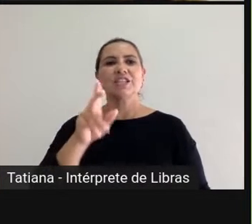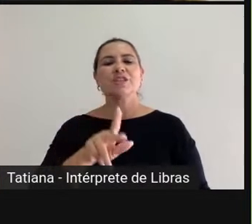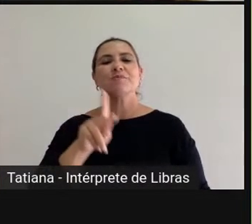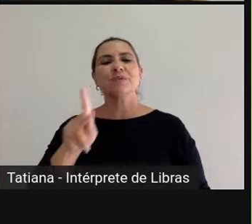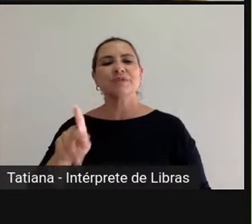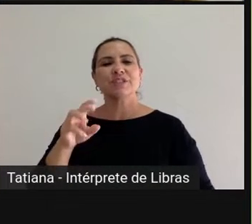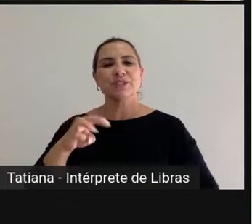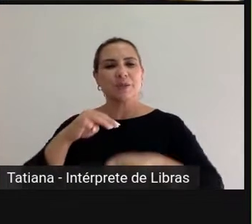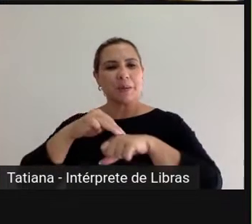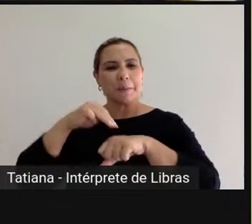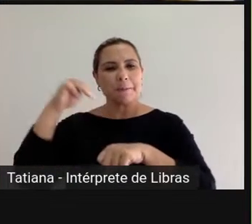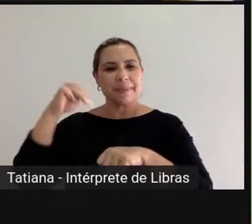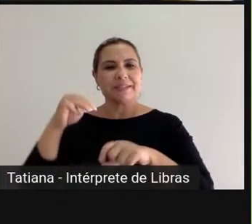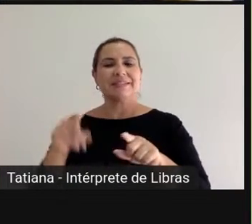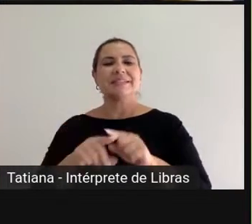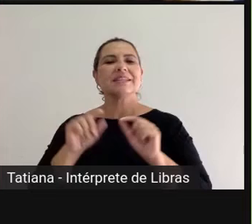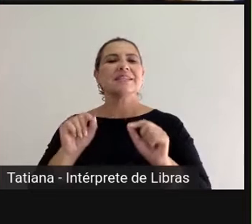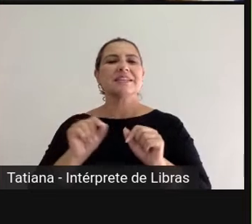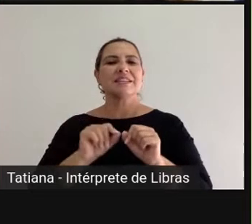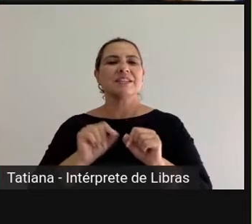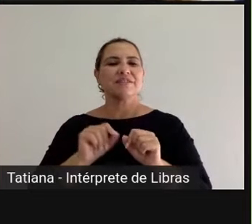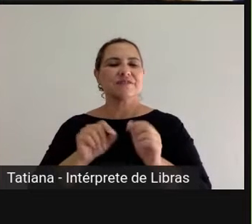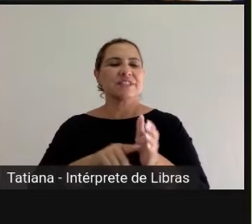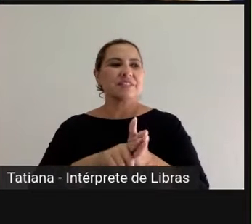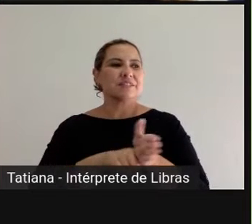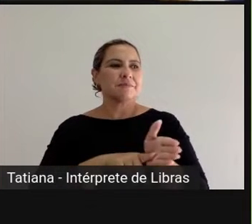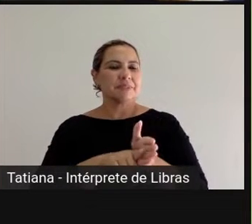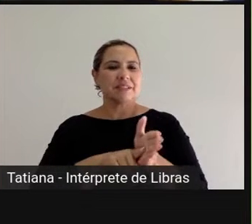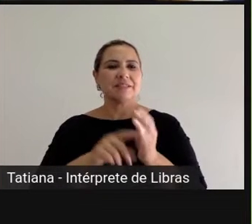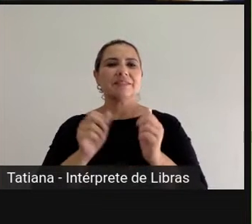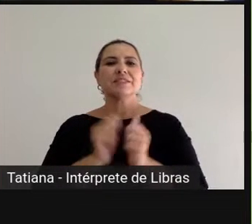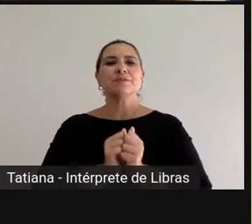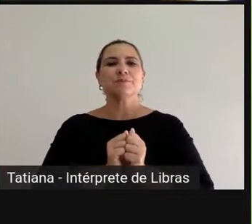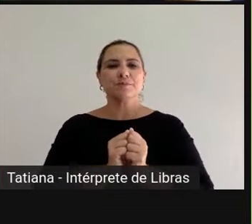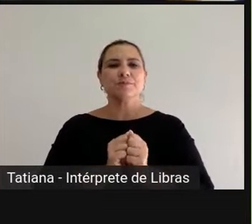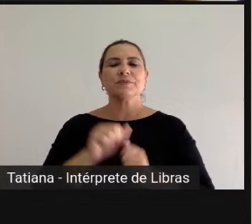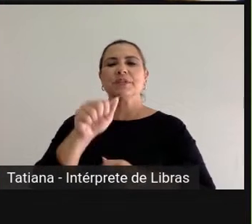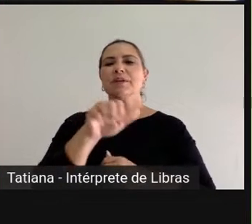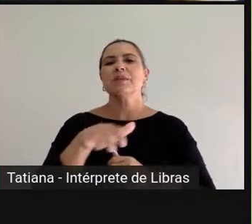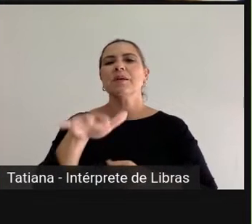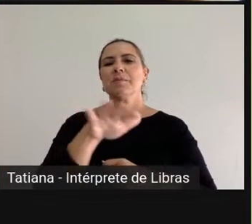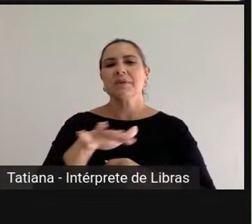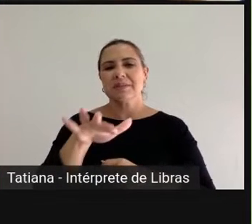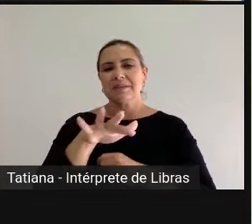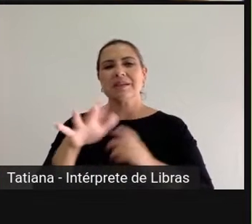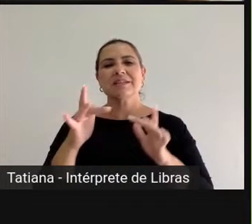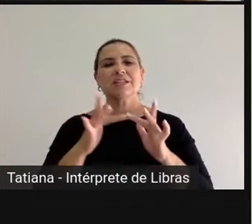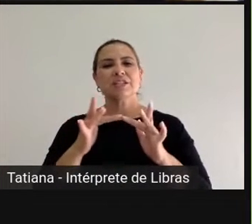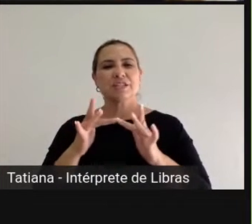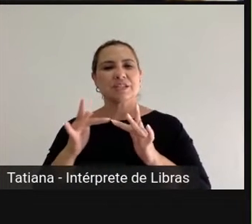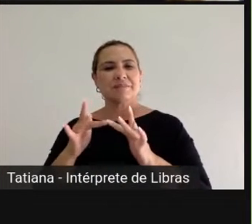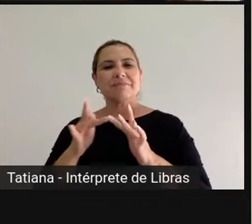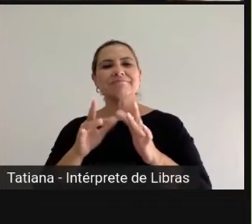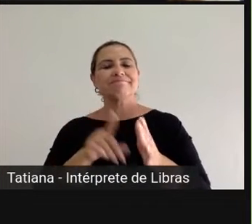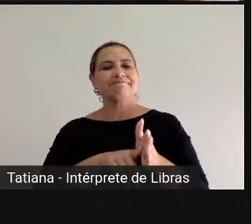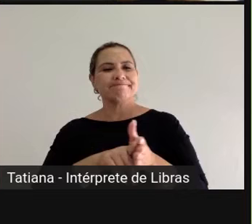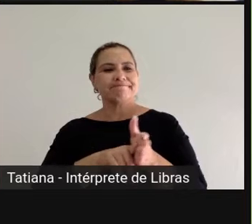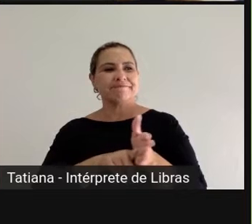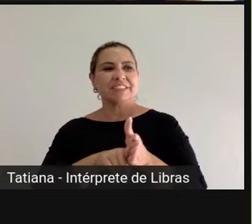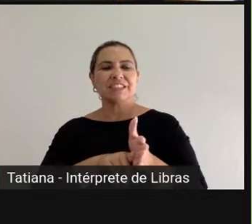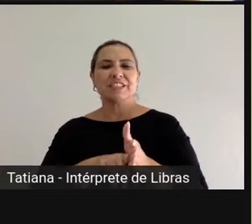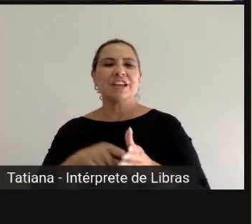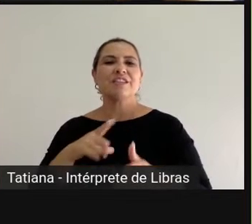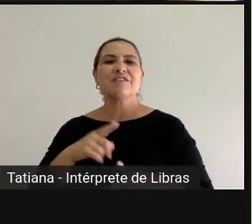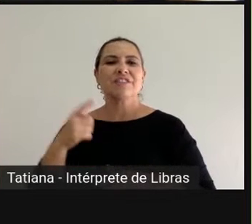né, do CEFOR, e a gente fez essa pesquisa juntos. A minha linha de pesquisa é muito parecida com a dela, então acho que vão vir